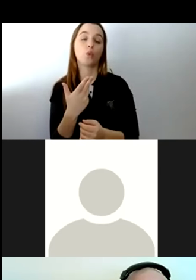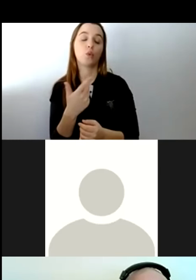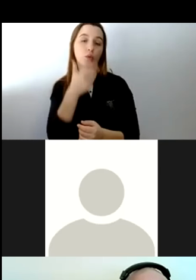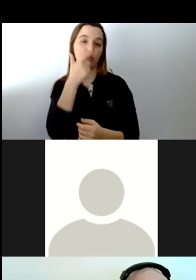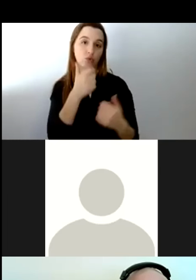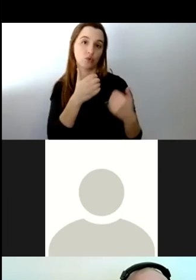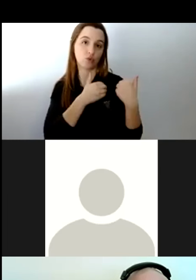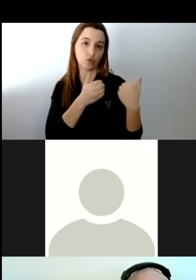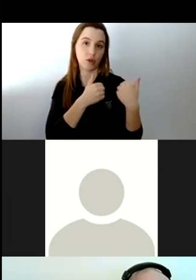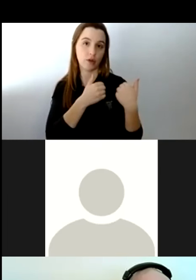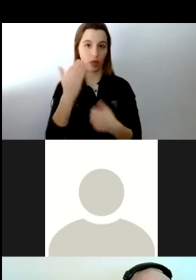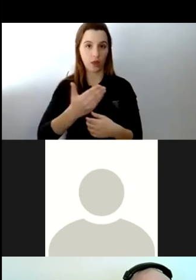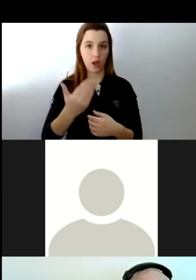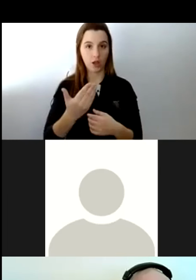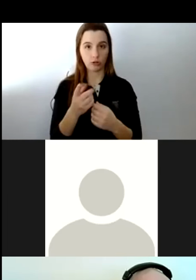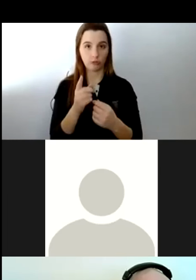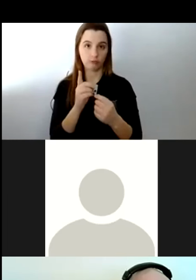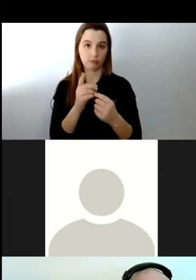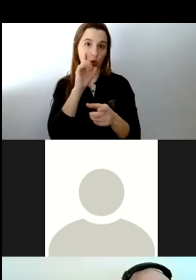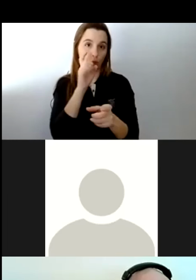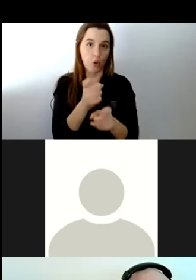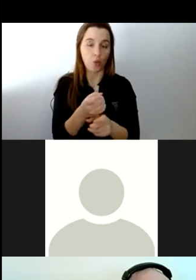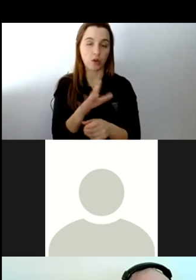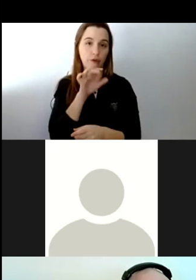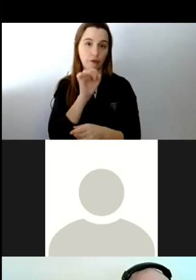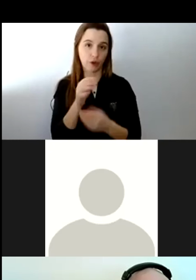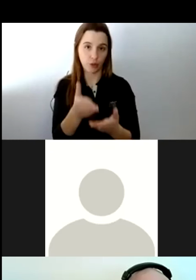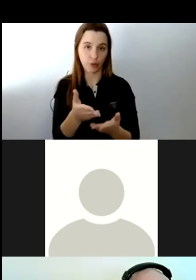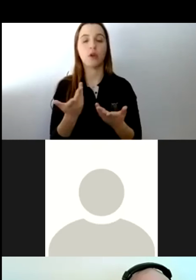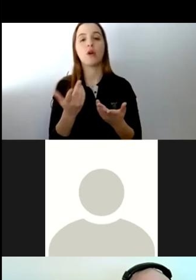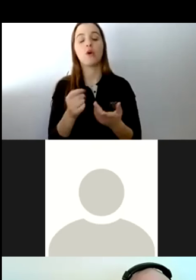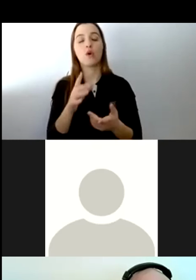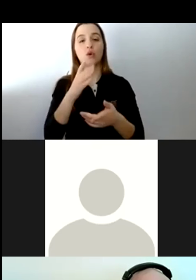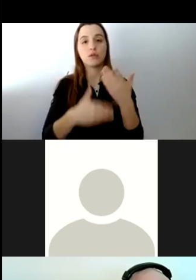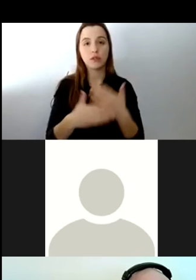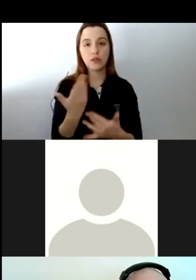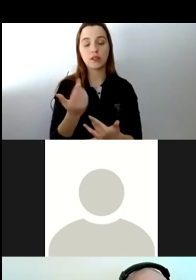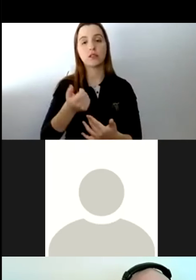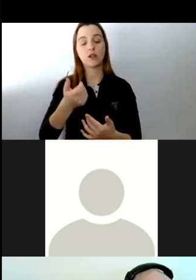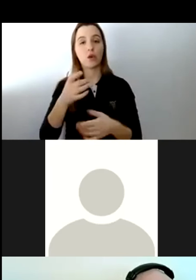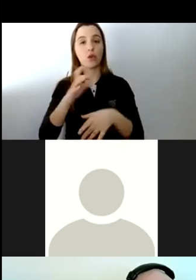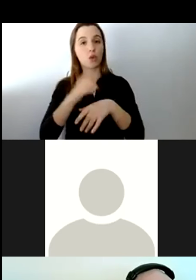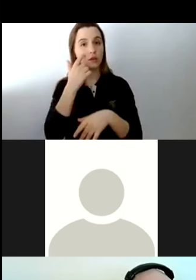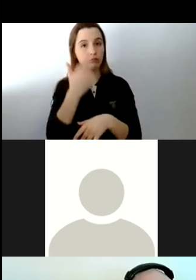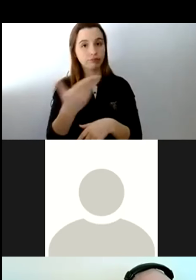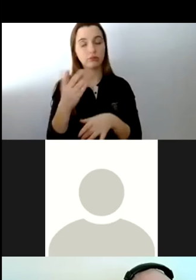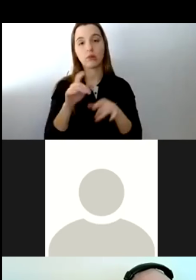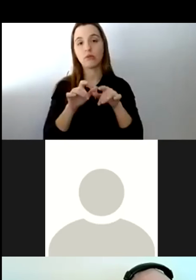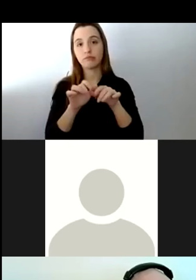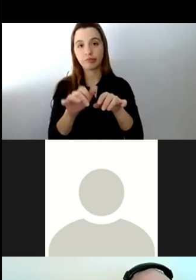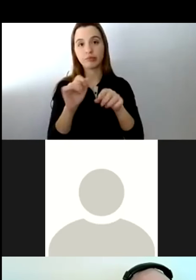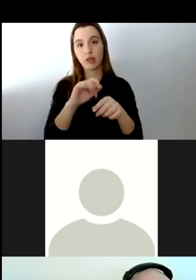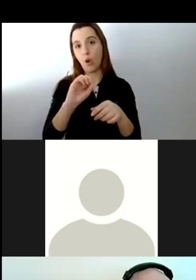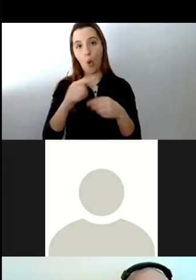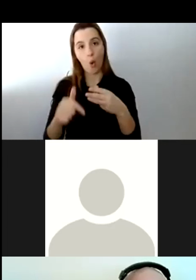parentalidade para prestar assistência a filho com deficiência, doença crónica ou doença oncológica integrado no